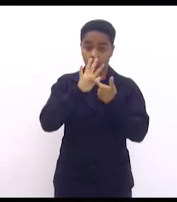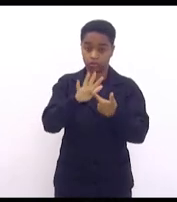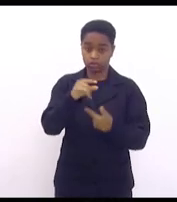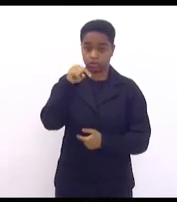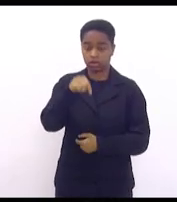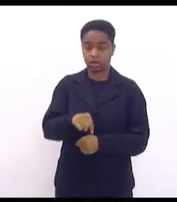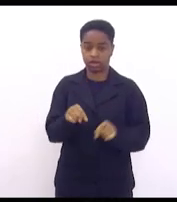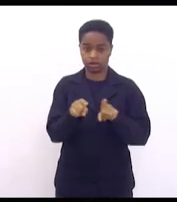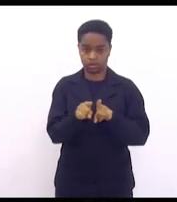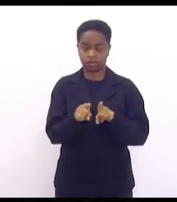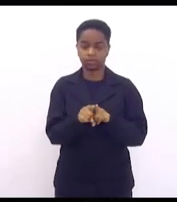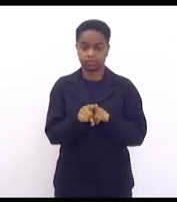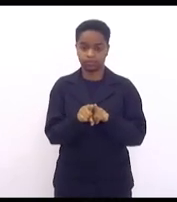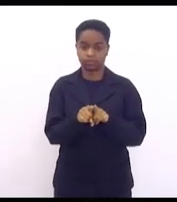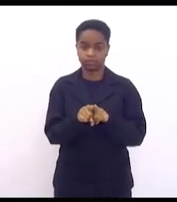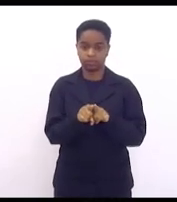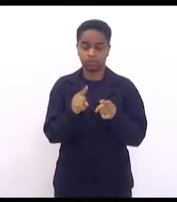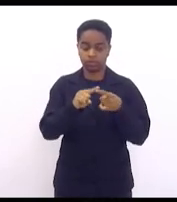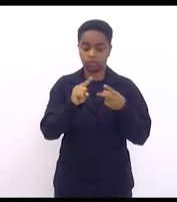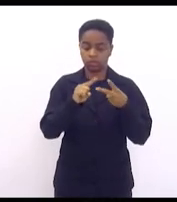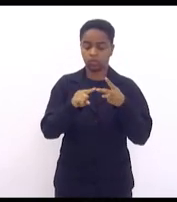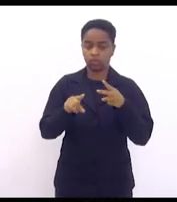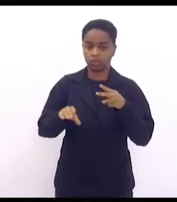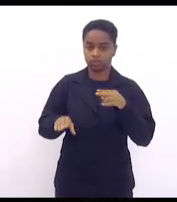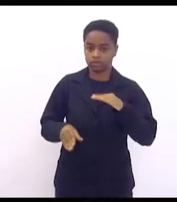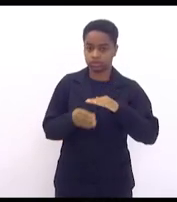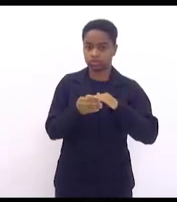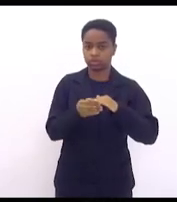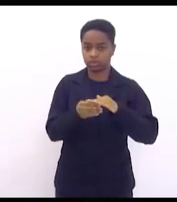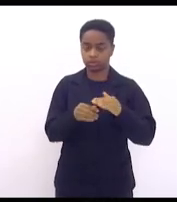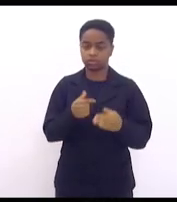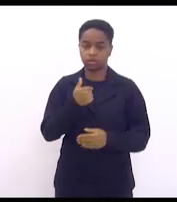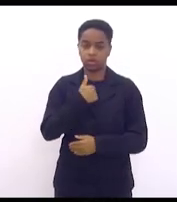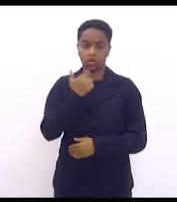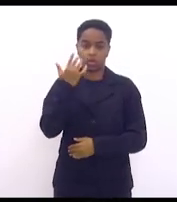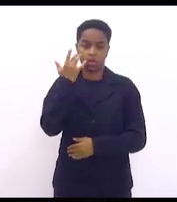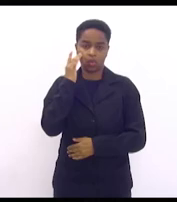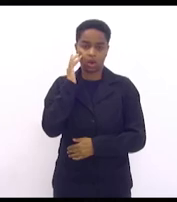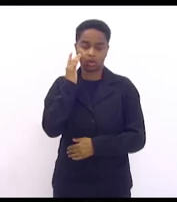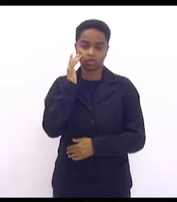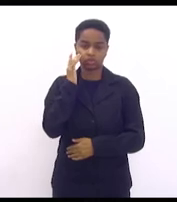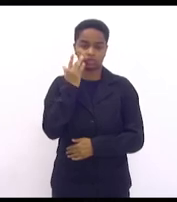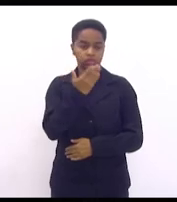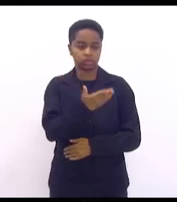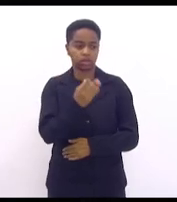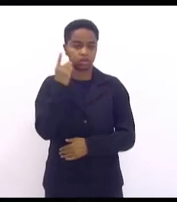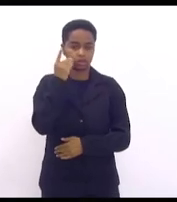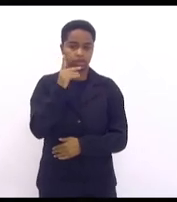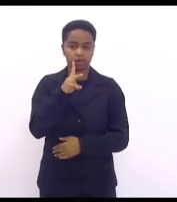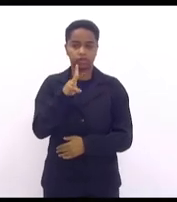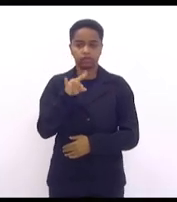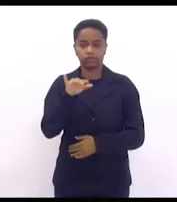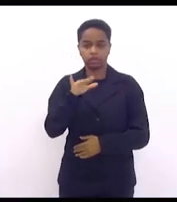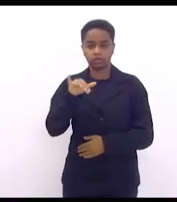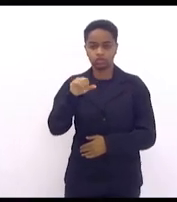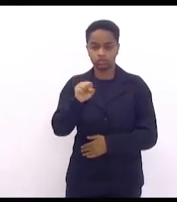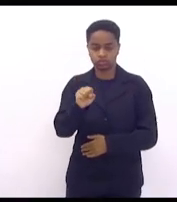né, duas emendas que acho que o deputado Vinícius